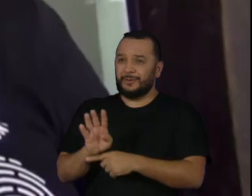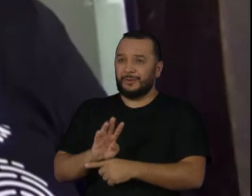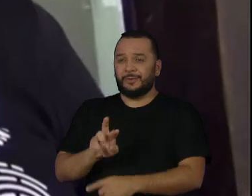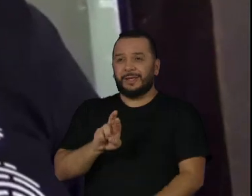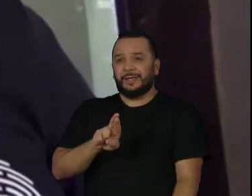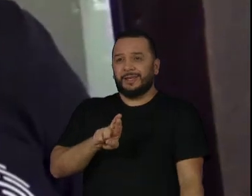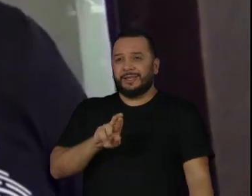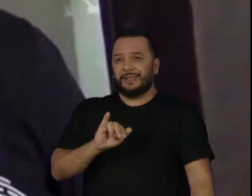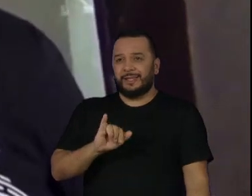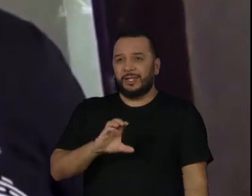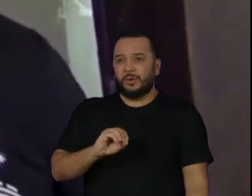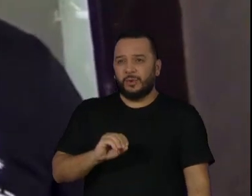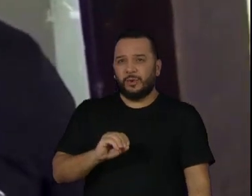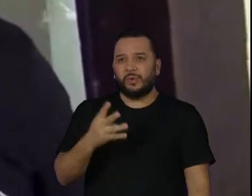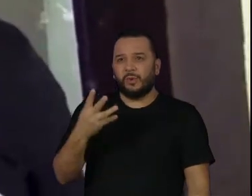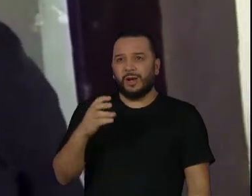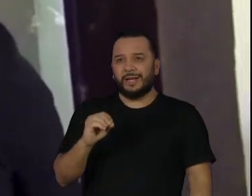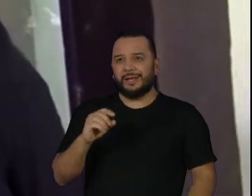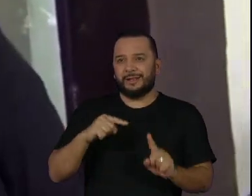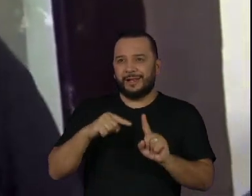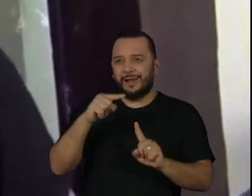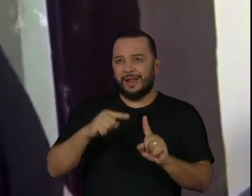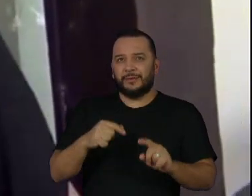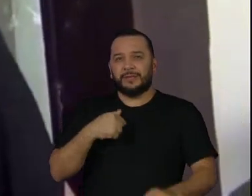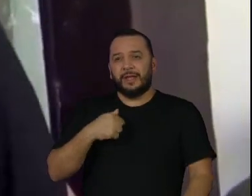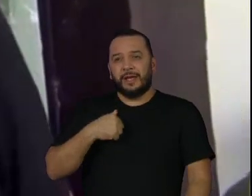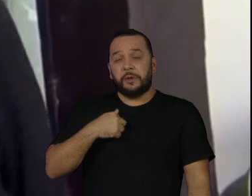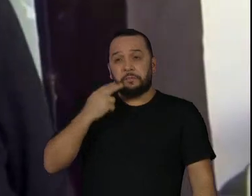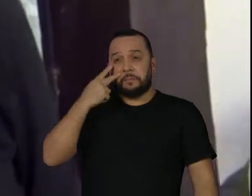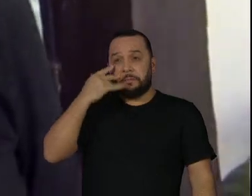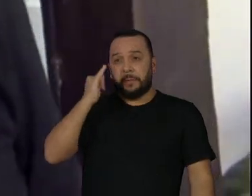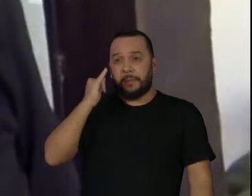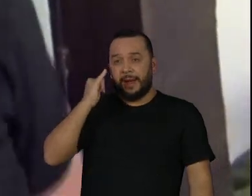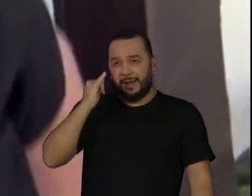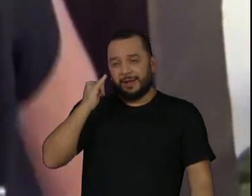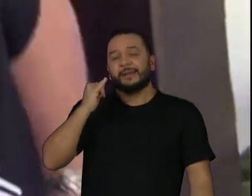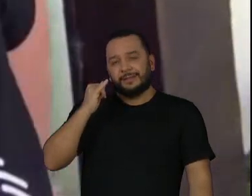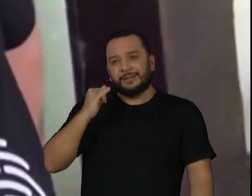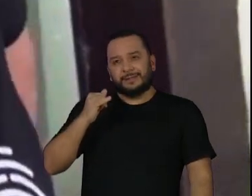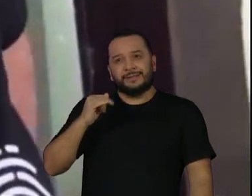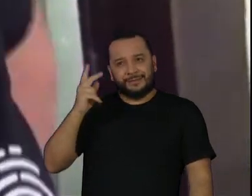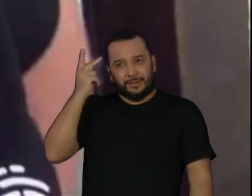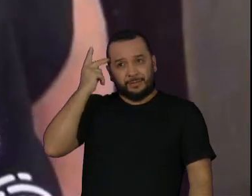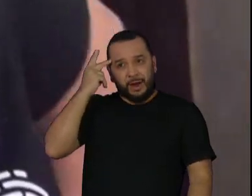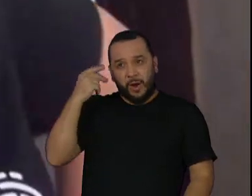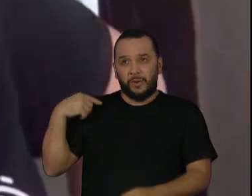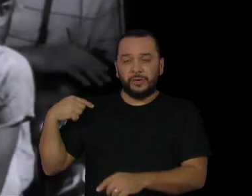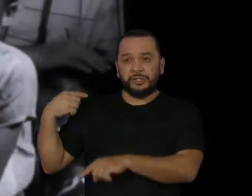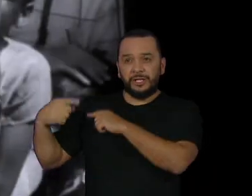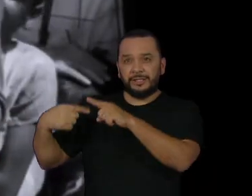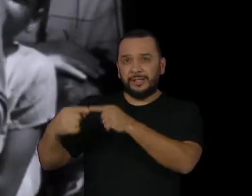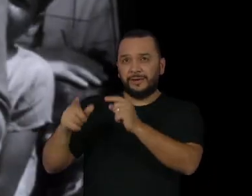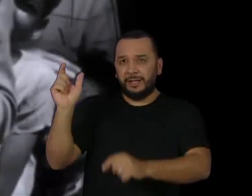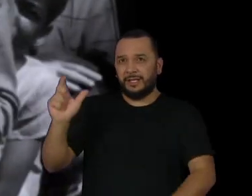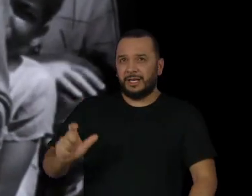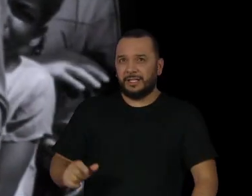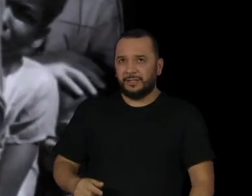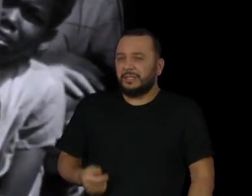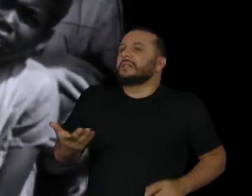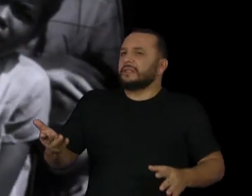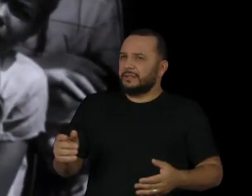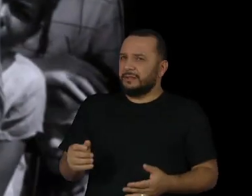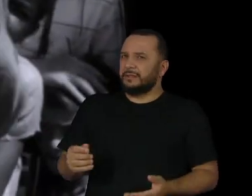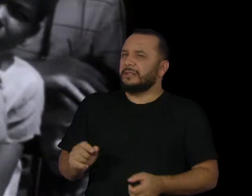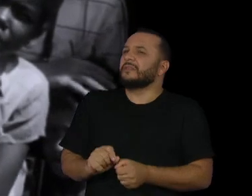Sim. Fazendo um pai de família paulista, descendente italiano, como eu imitava italiano. Mas que é isso? Quebra-lata